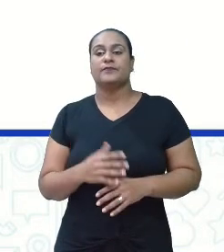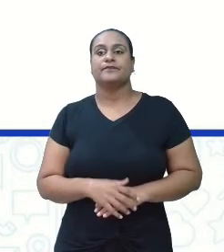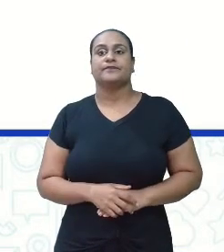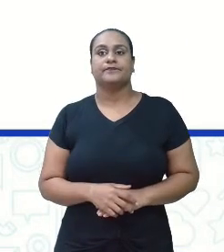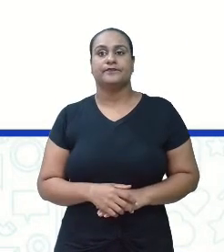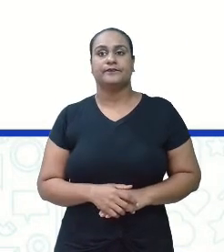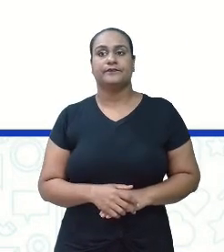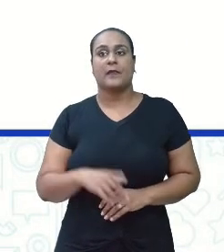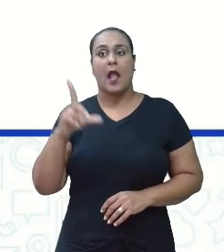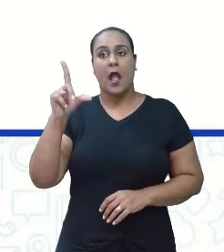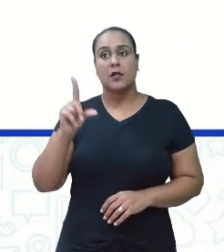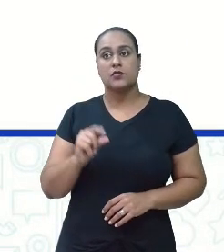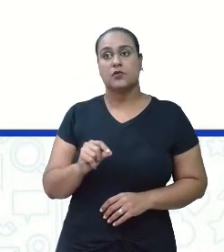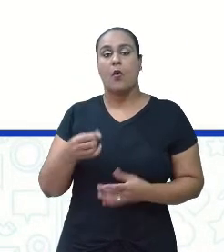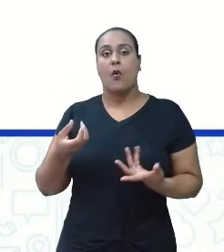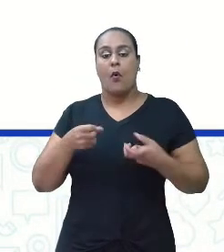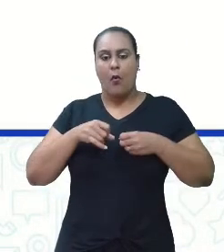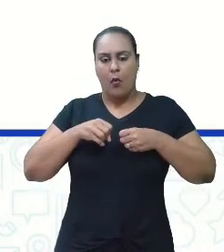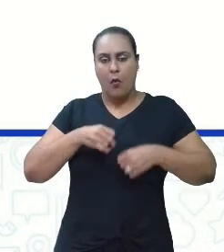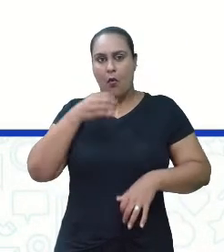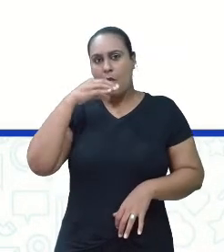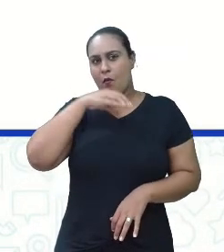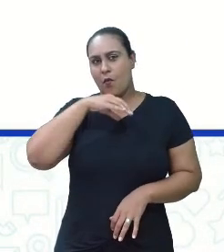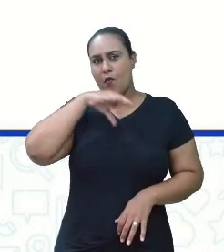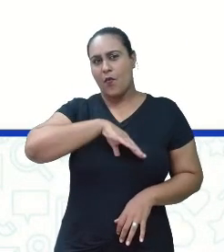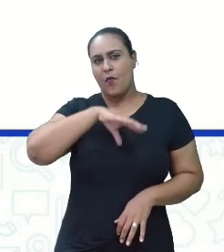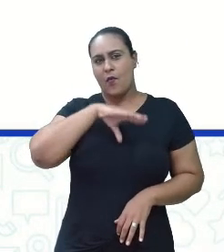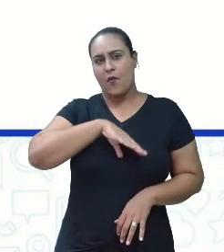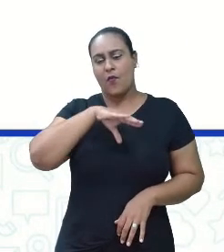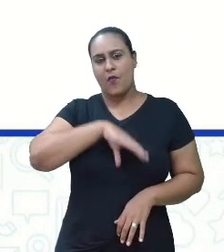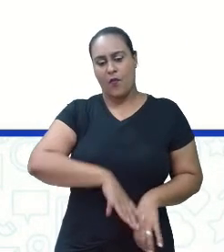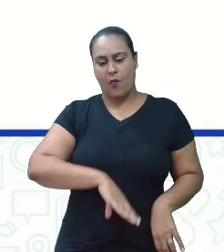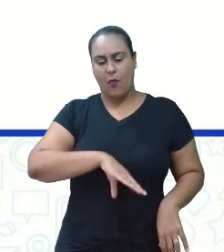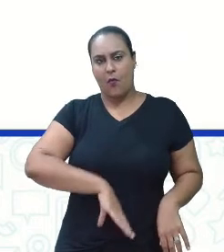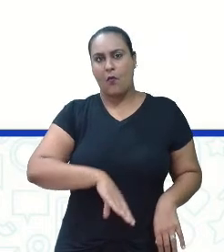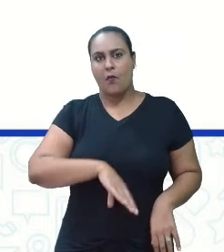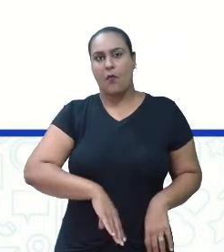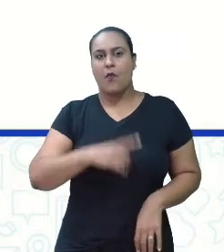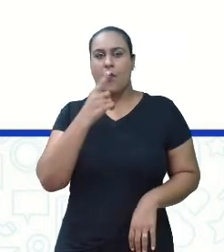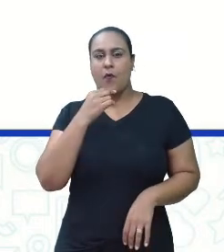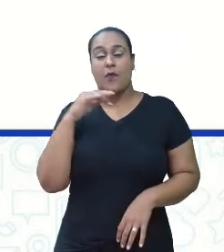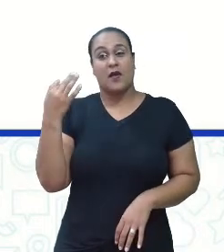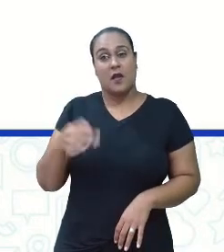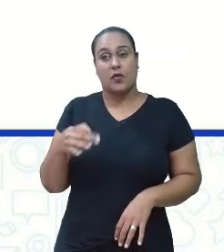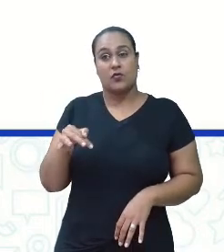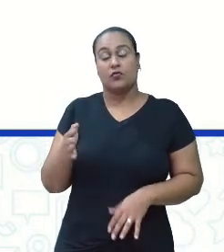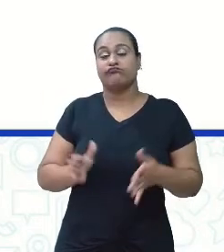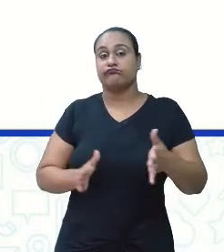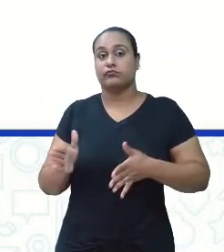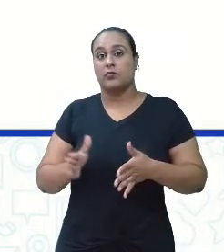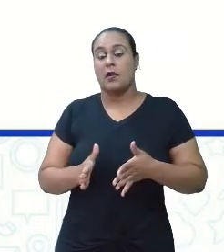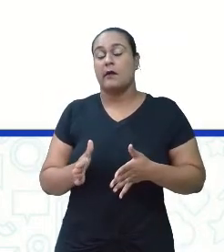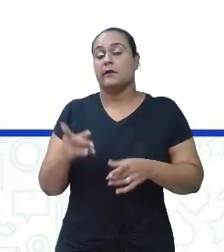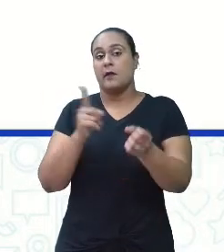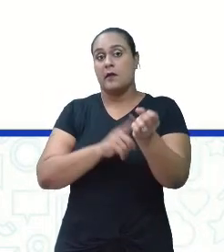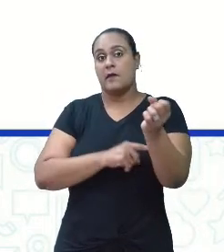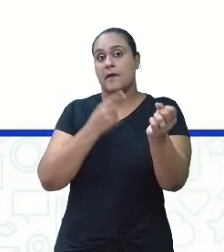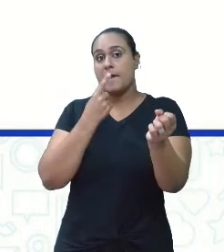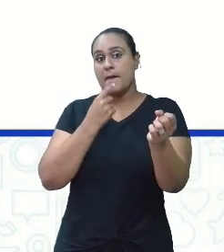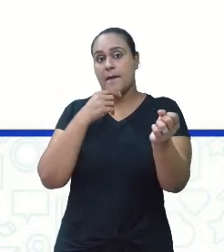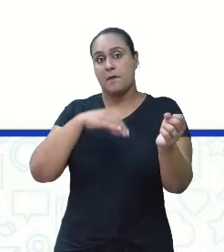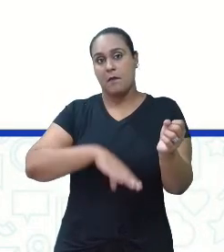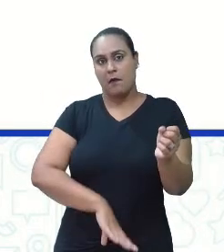muito. Reduzir o fluxo menstrual e a dor. Também, isso durante a menstruação. Também regula o